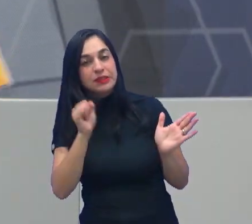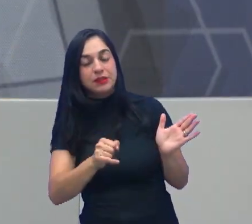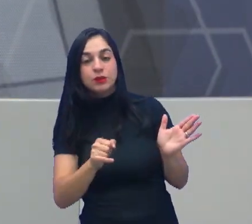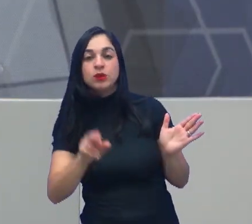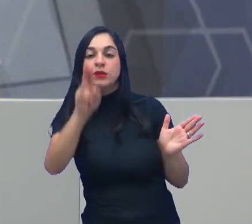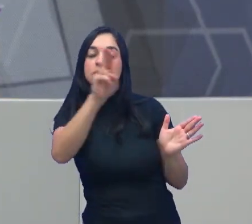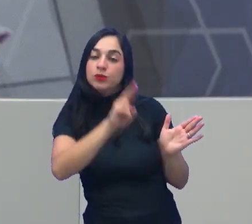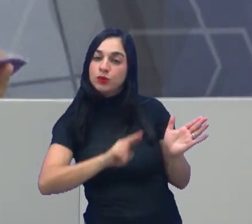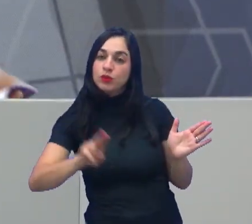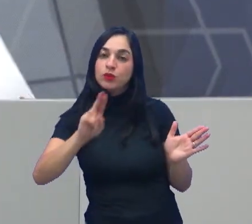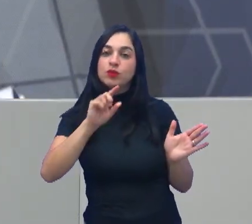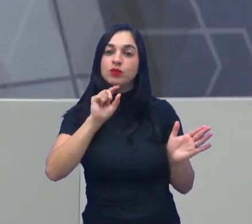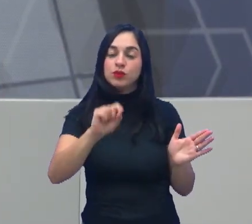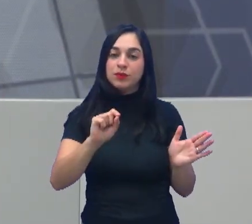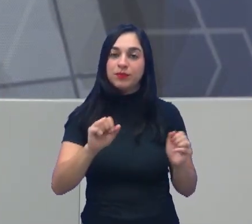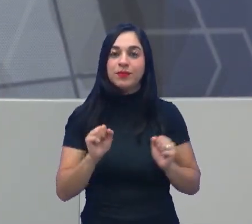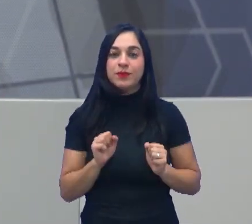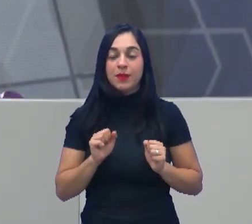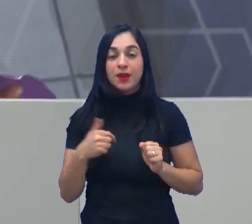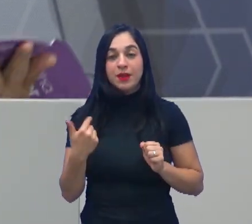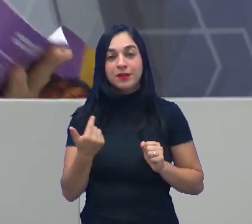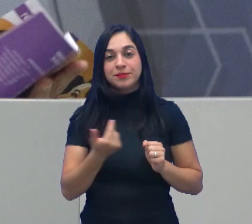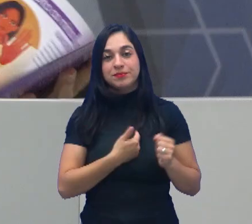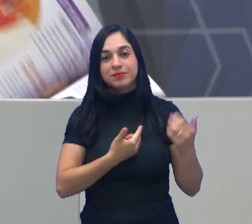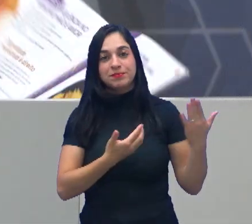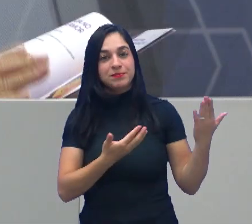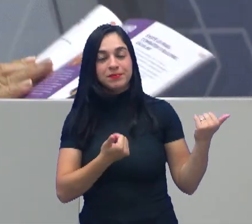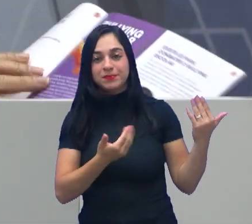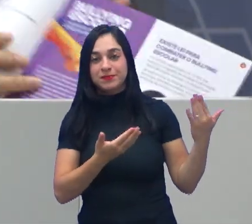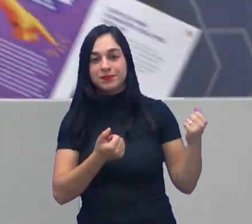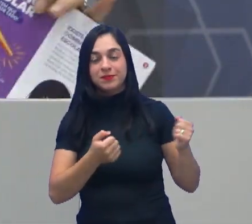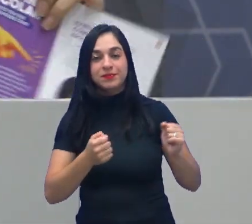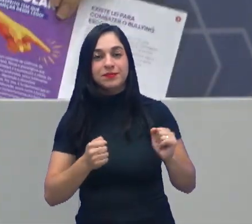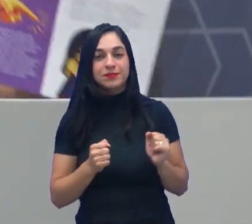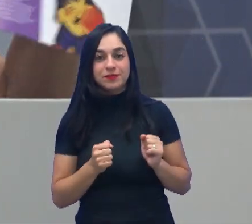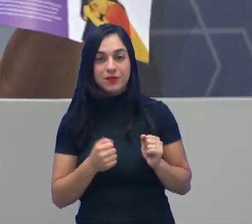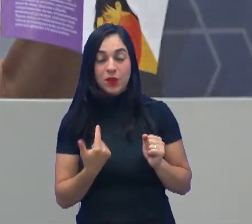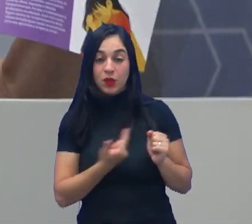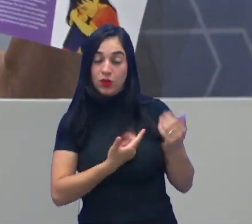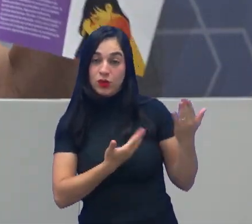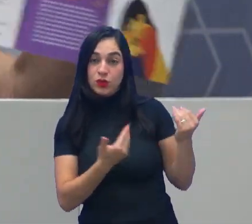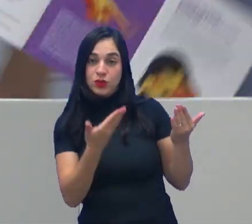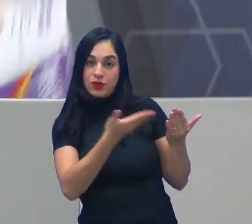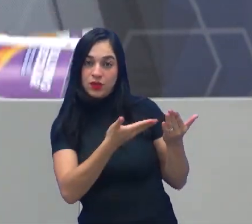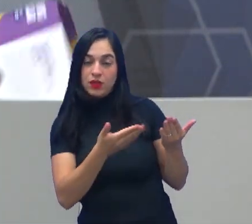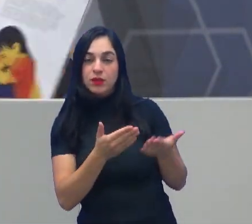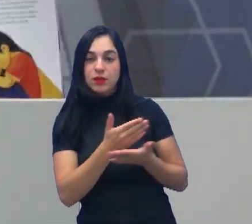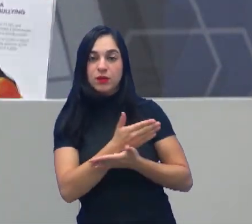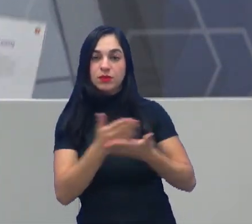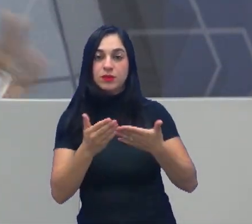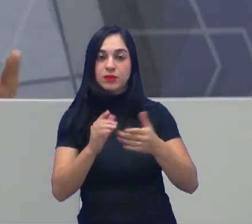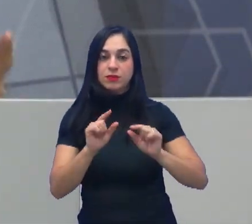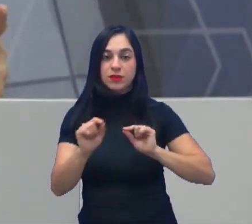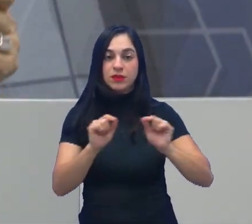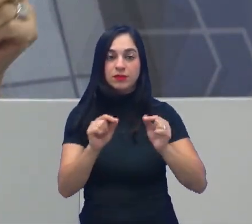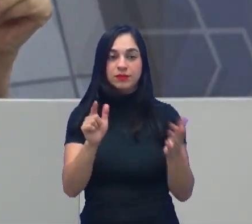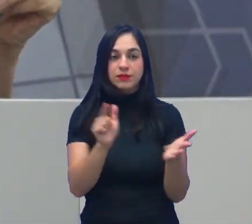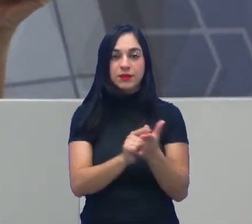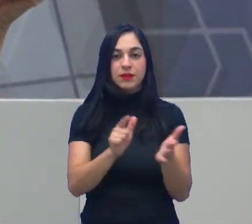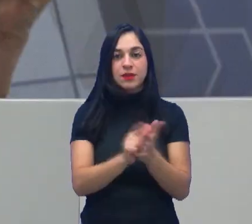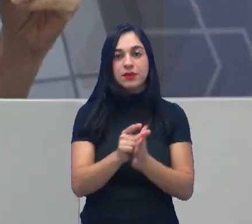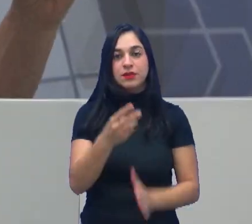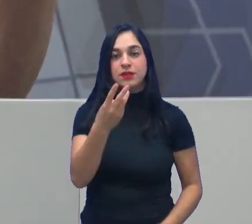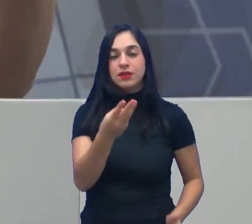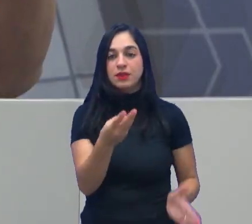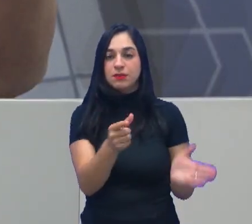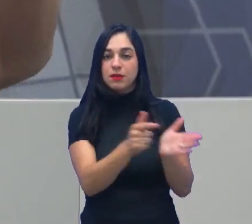para dizer a nossa juventude, e ela começou, a página 3 da nossa cartilha